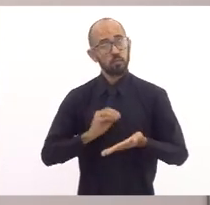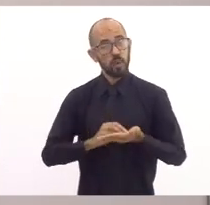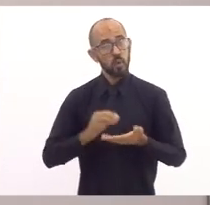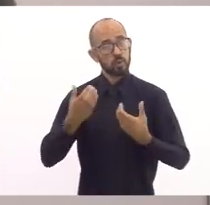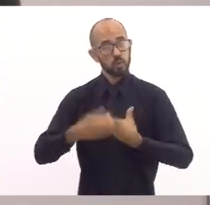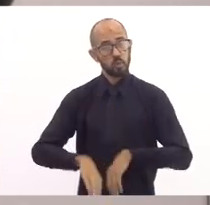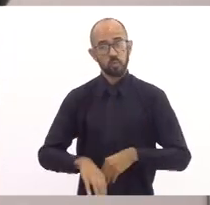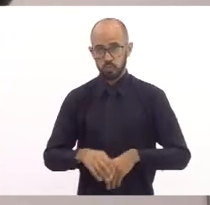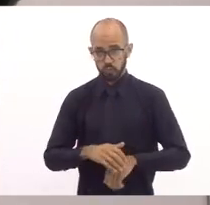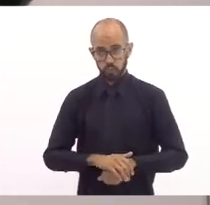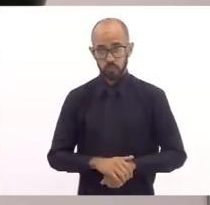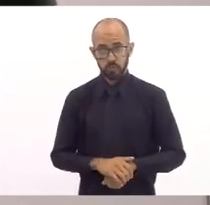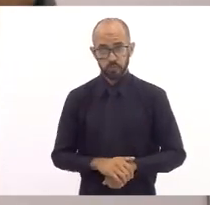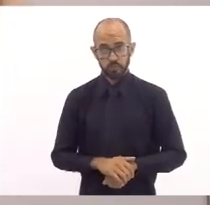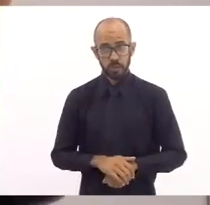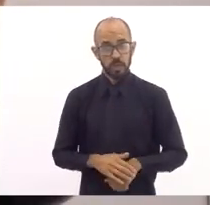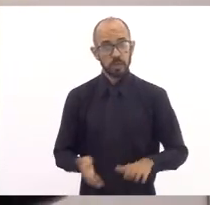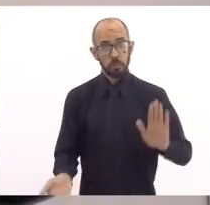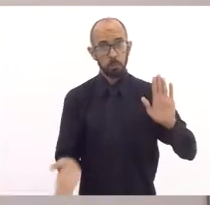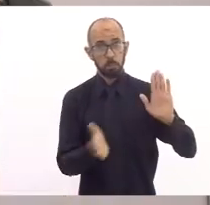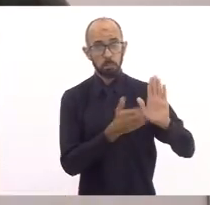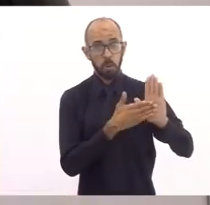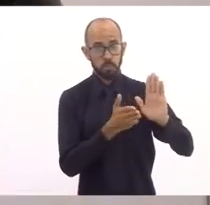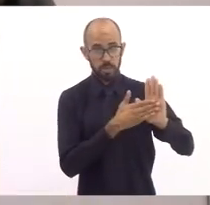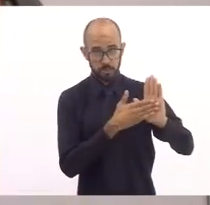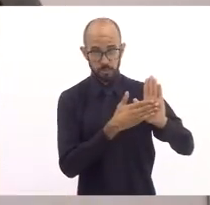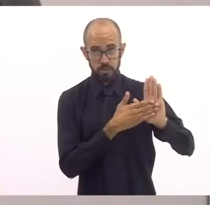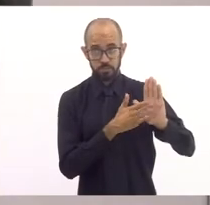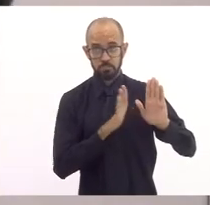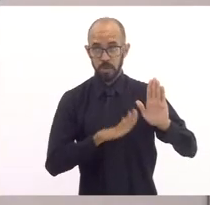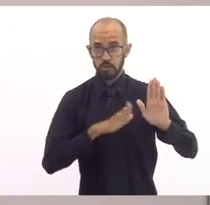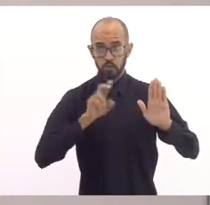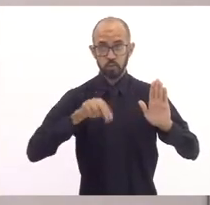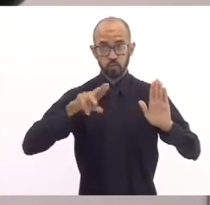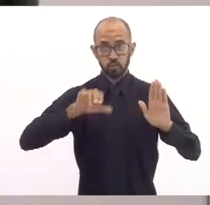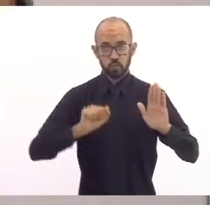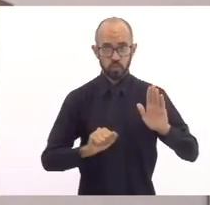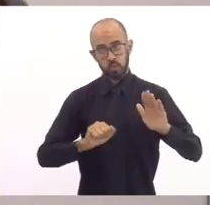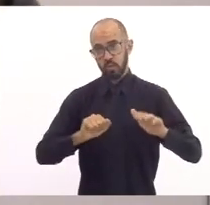públicos. São sempre prometidos e jamais